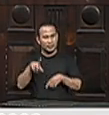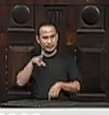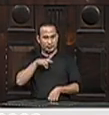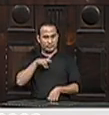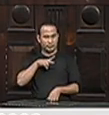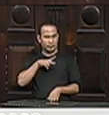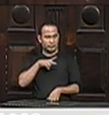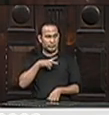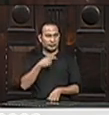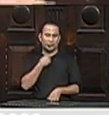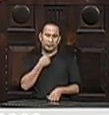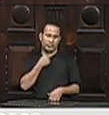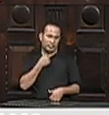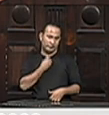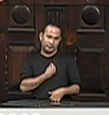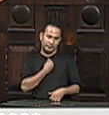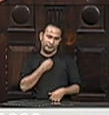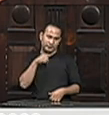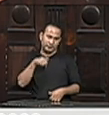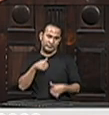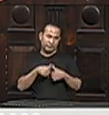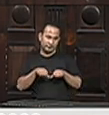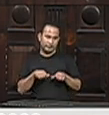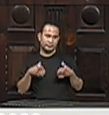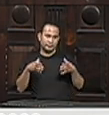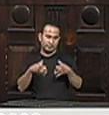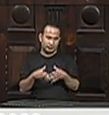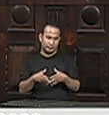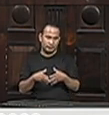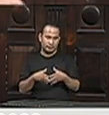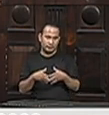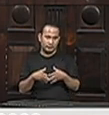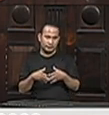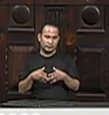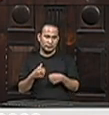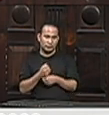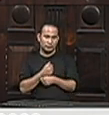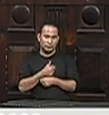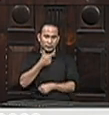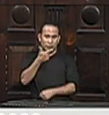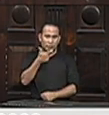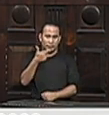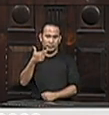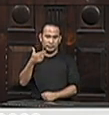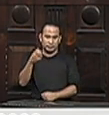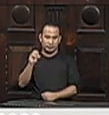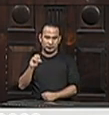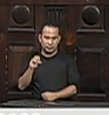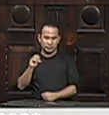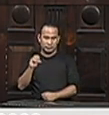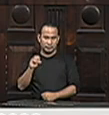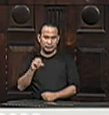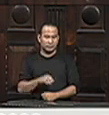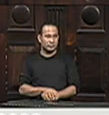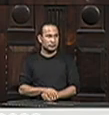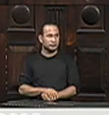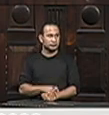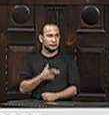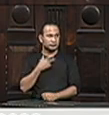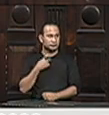Alerj, que a mensagem do governo diz: a Assembleia Legislativa do Estado do Rio de